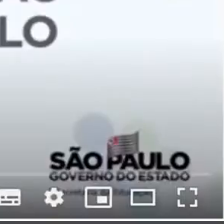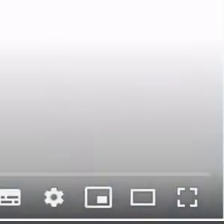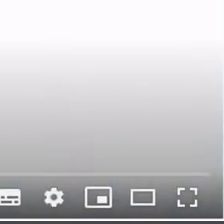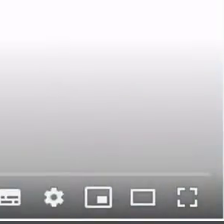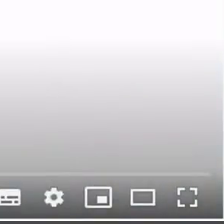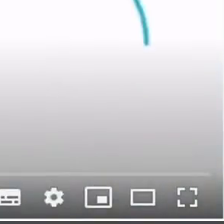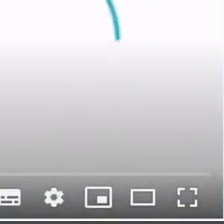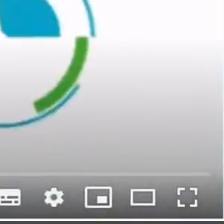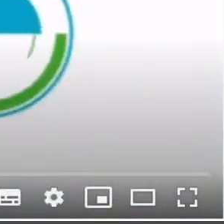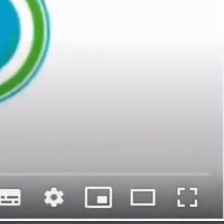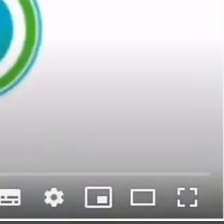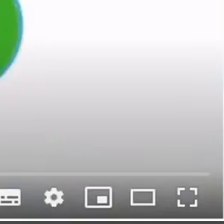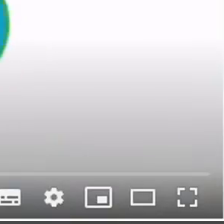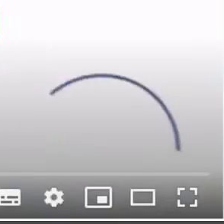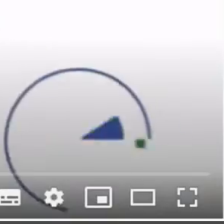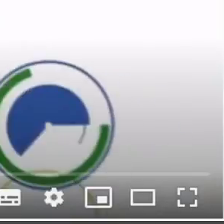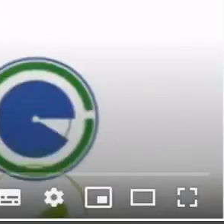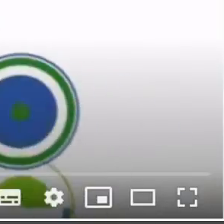e